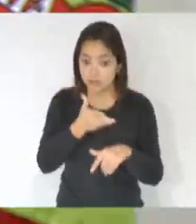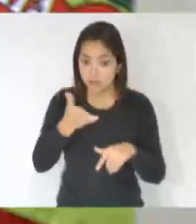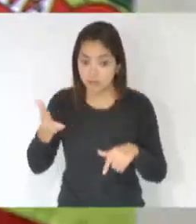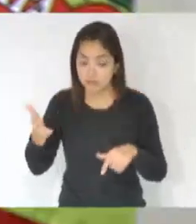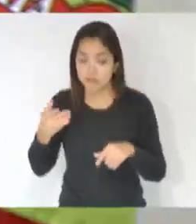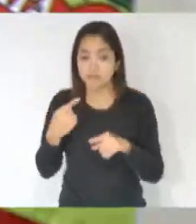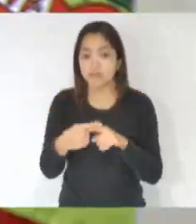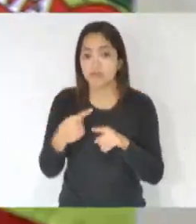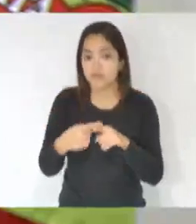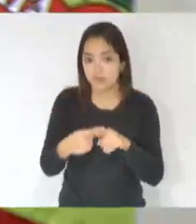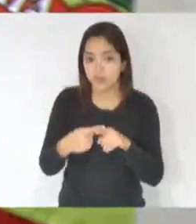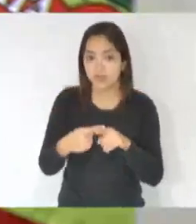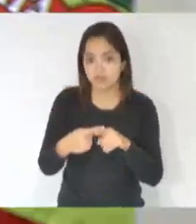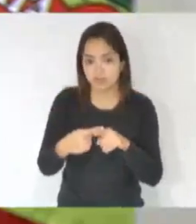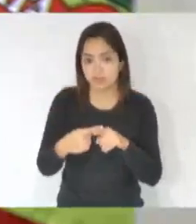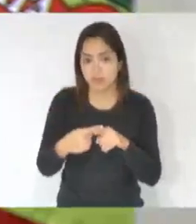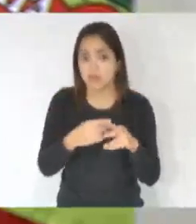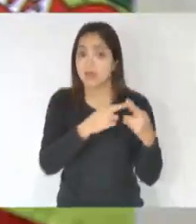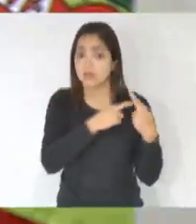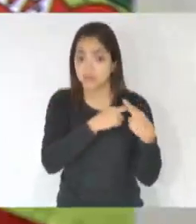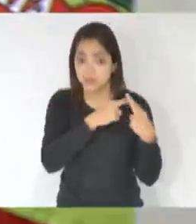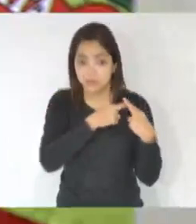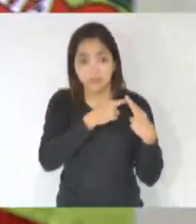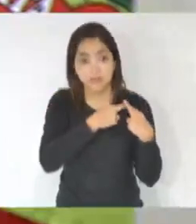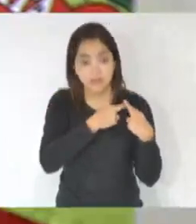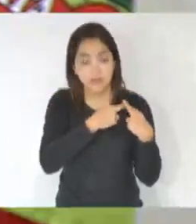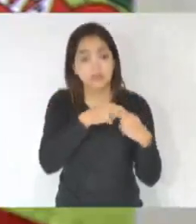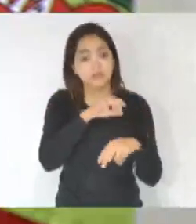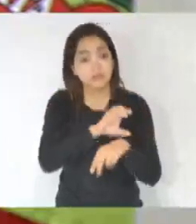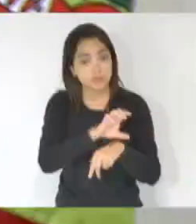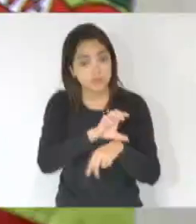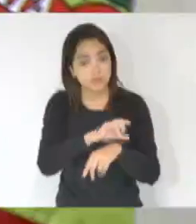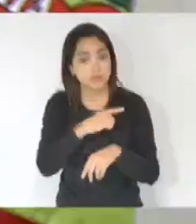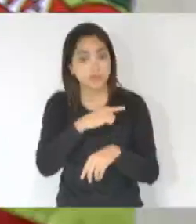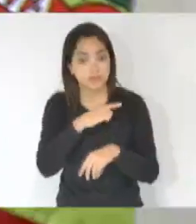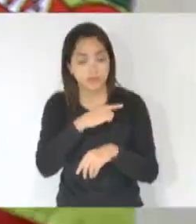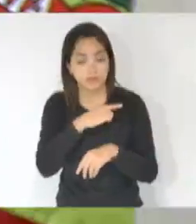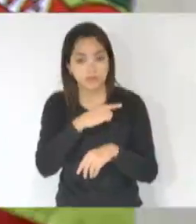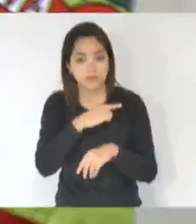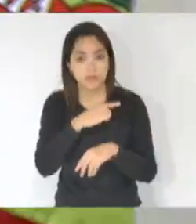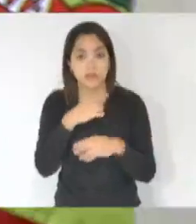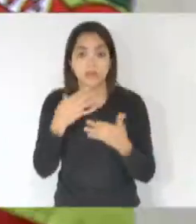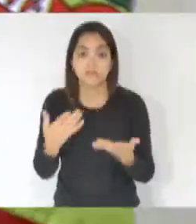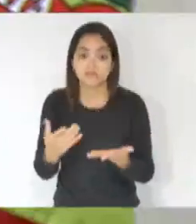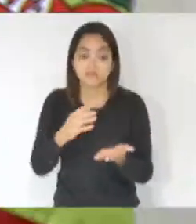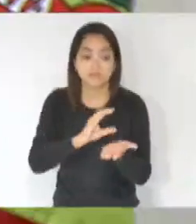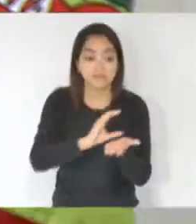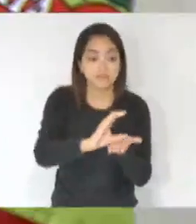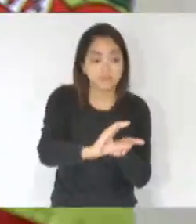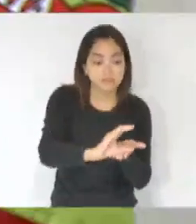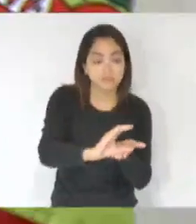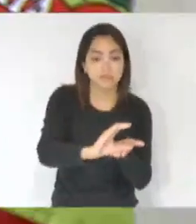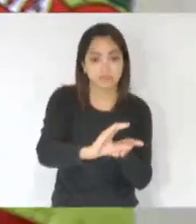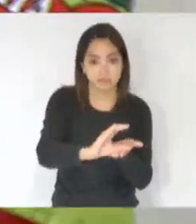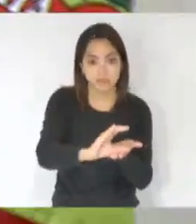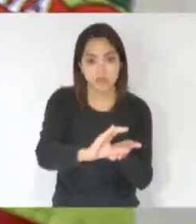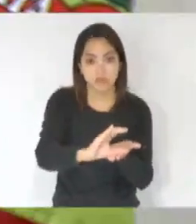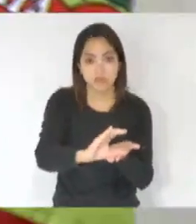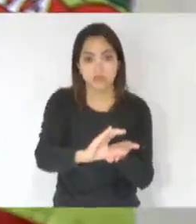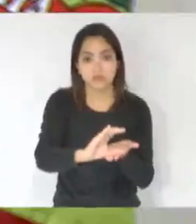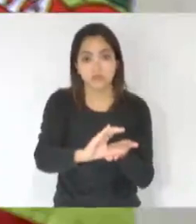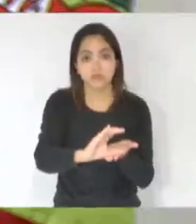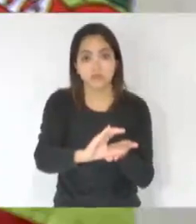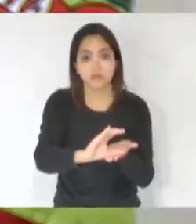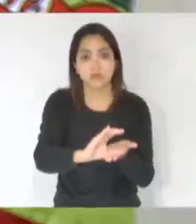tem parcela de responsabilidade do Estado nisto também, porque os recursos que nos são consagrados de um exercício